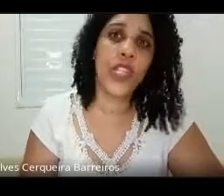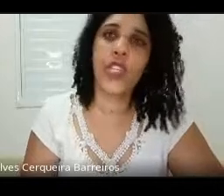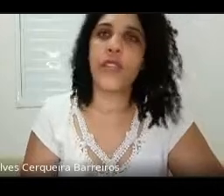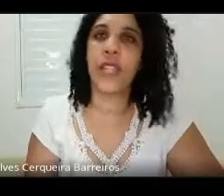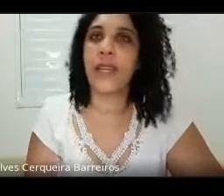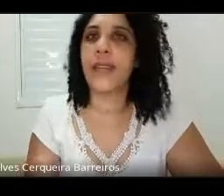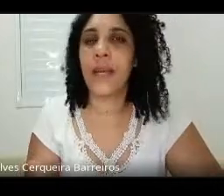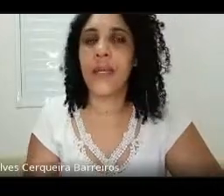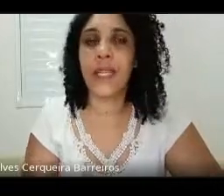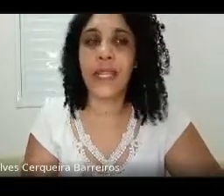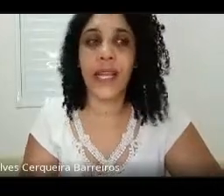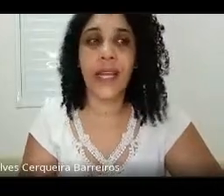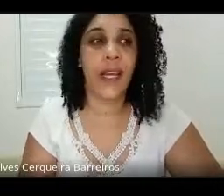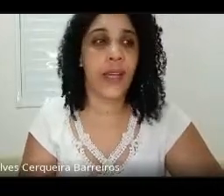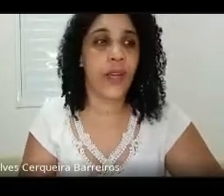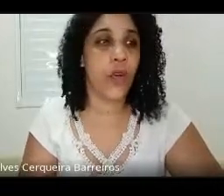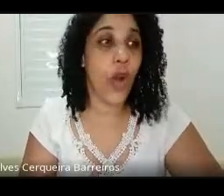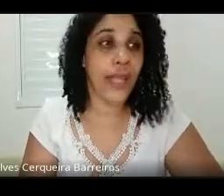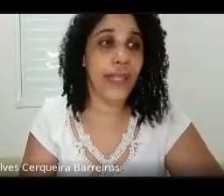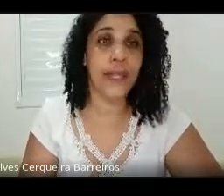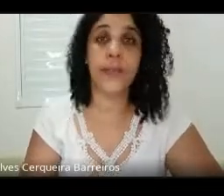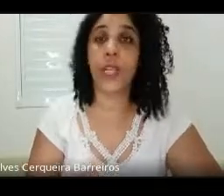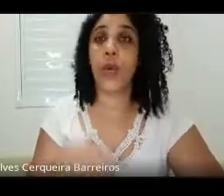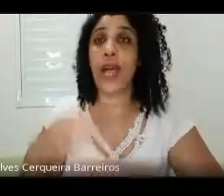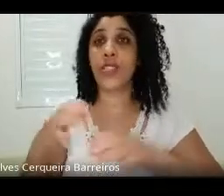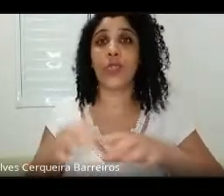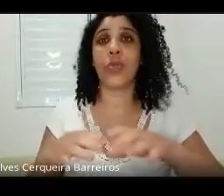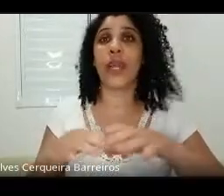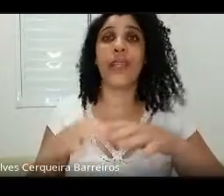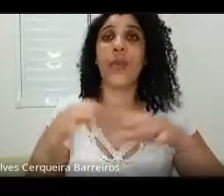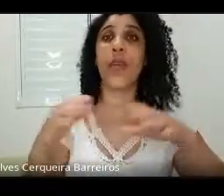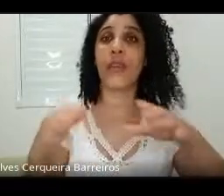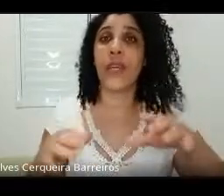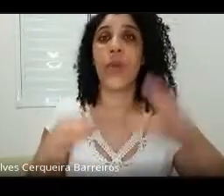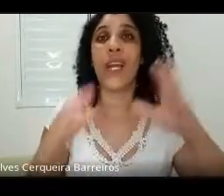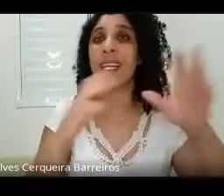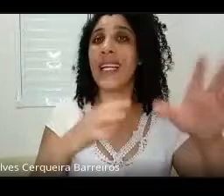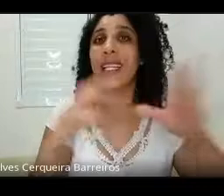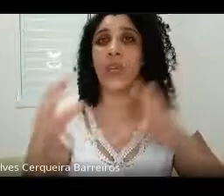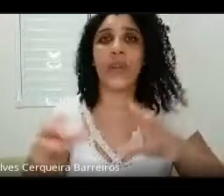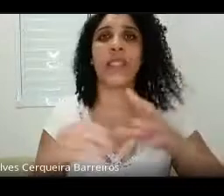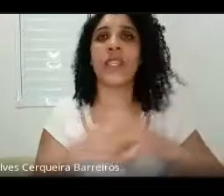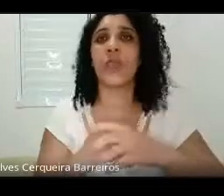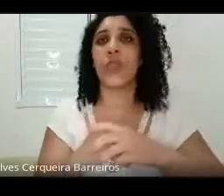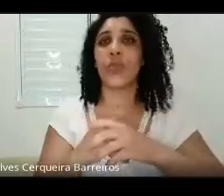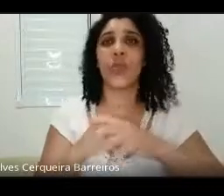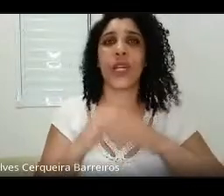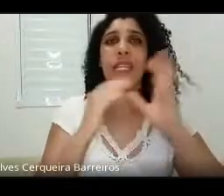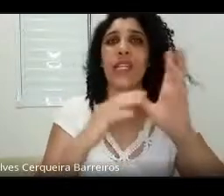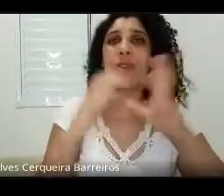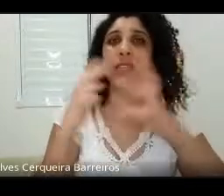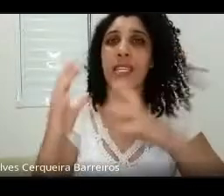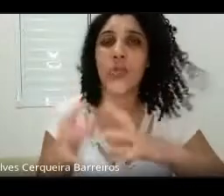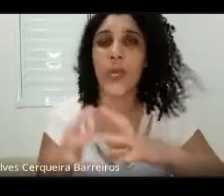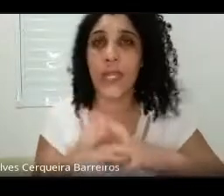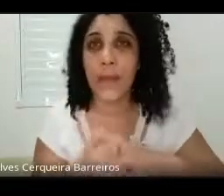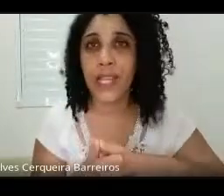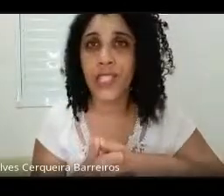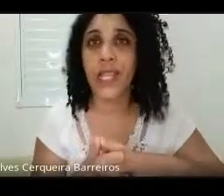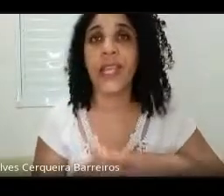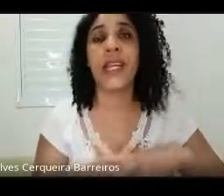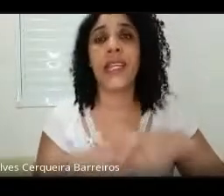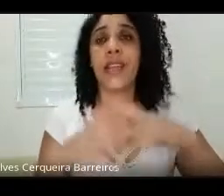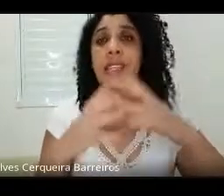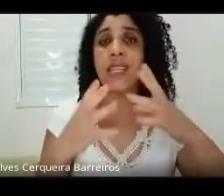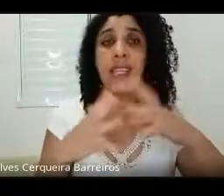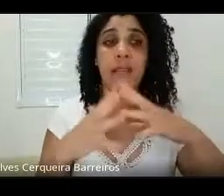esses conectivos, né, da maneira correta. Então, a estrutura ela não é inferior. Cada língua vai ter sua estrutura, cada língua vai ter a sua